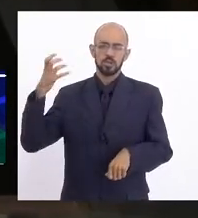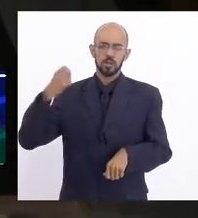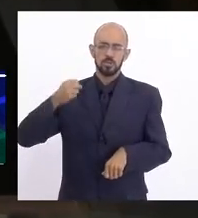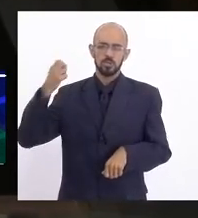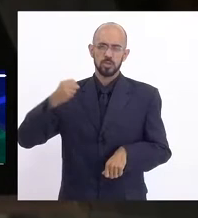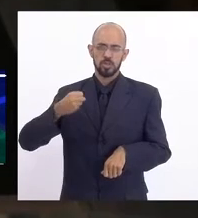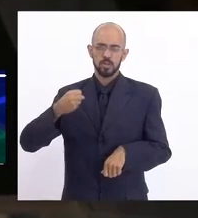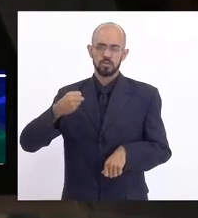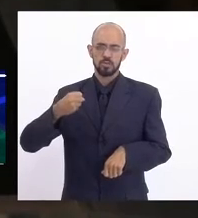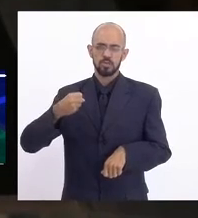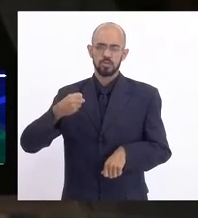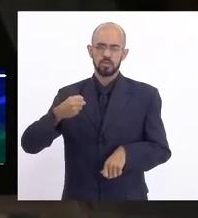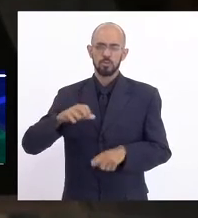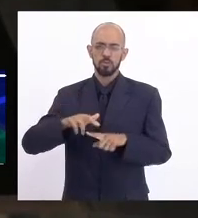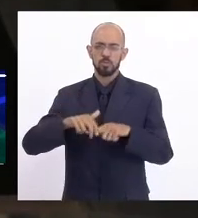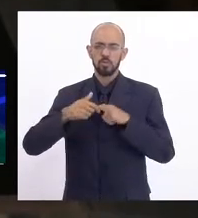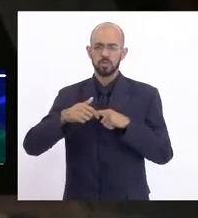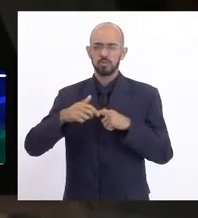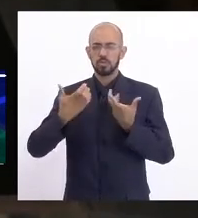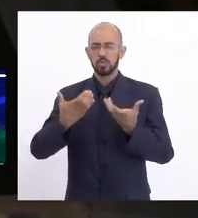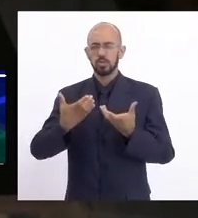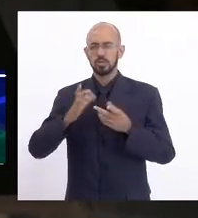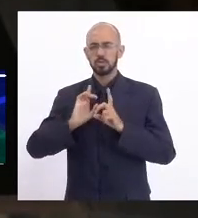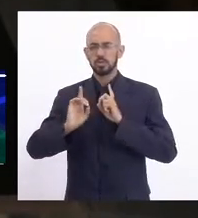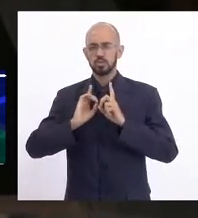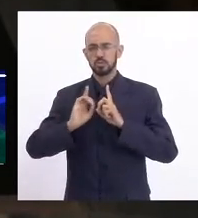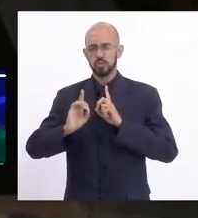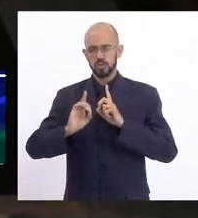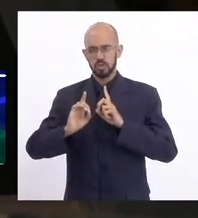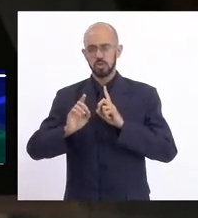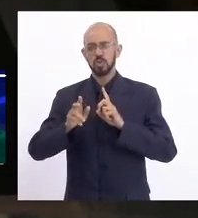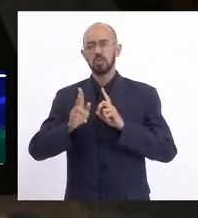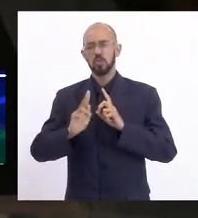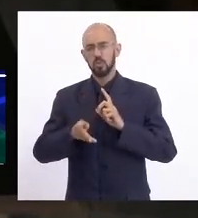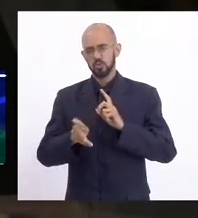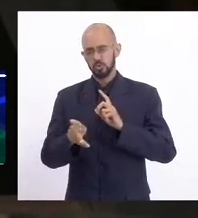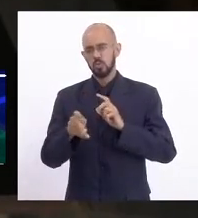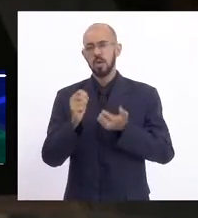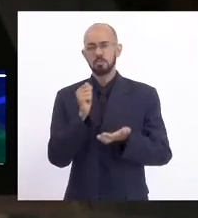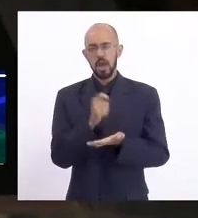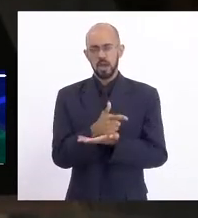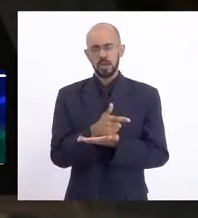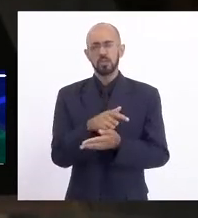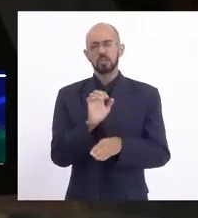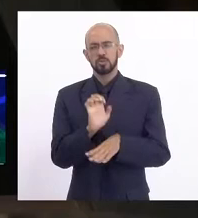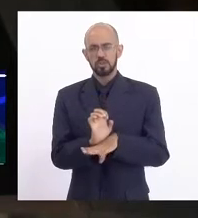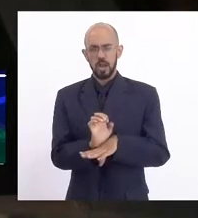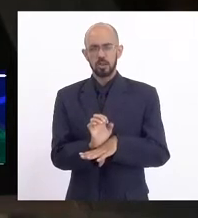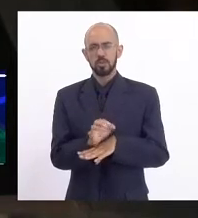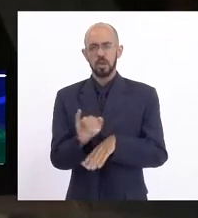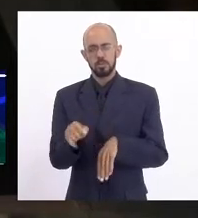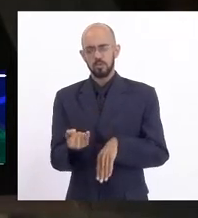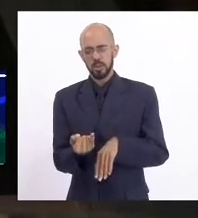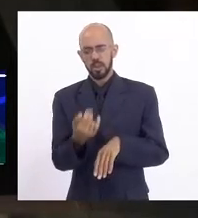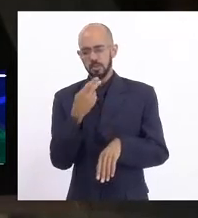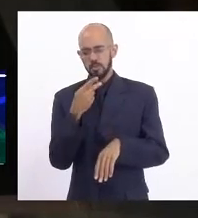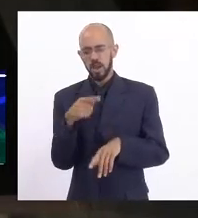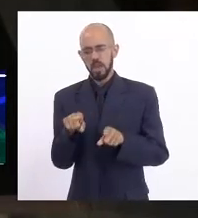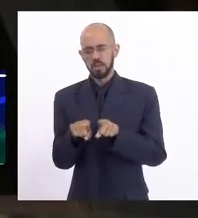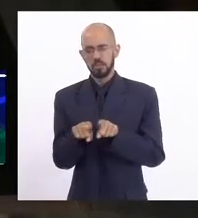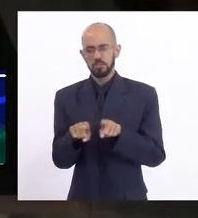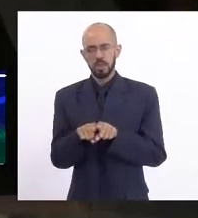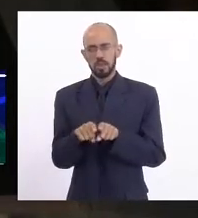fiz questão de discutir. O Estado continua pagando, continua endividado. E eu quero aproveitar para dizer, deputado Tiadinho, e concluo,